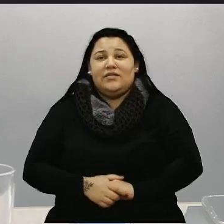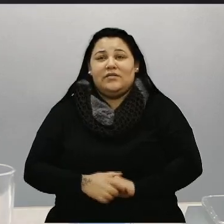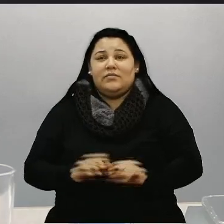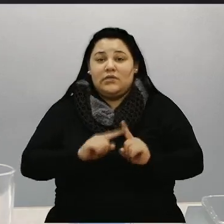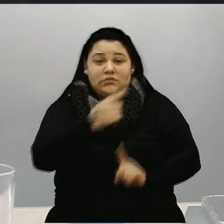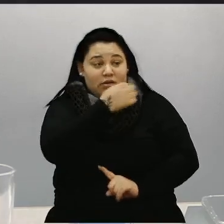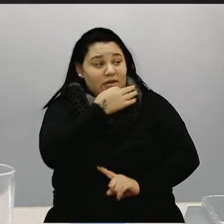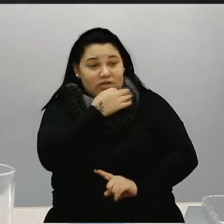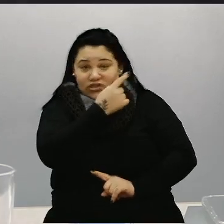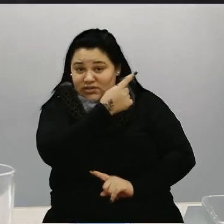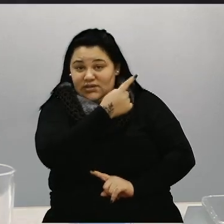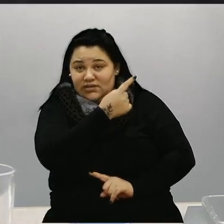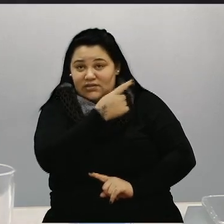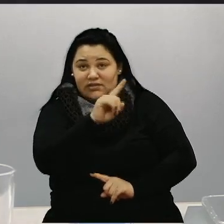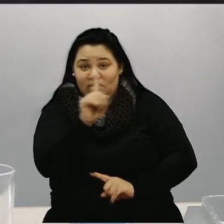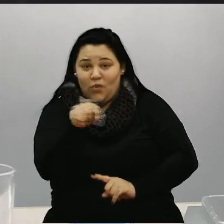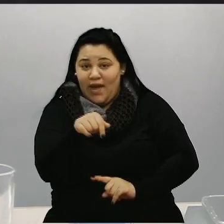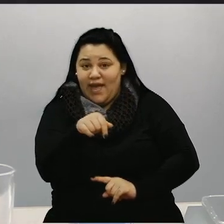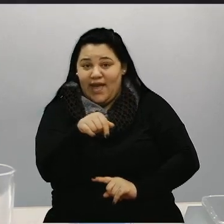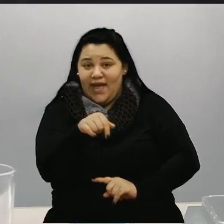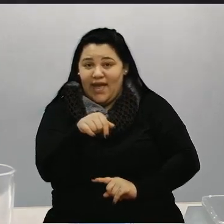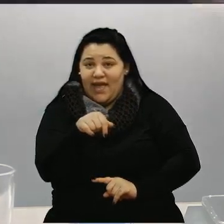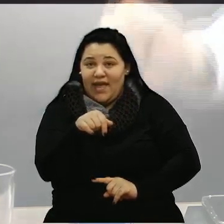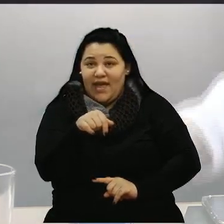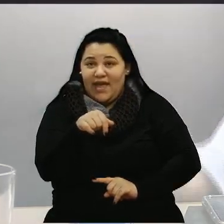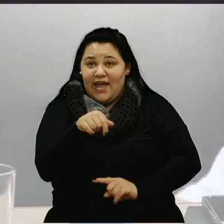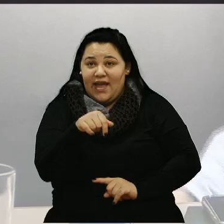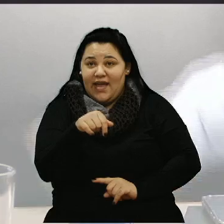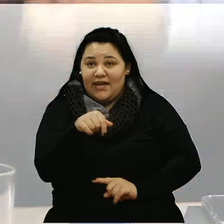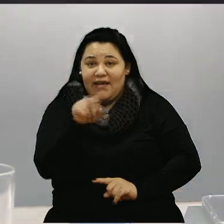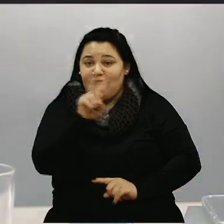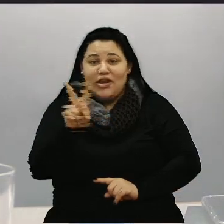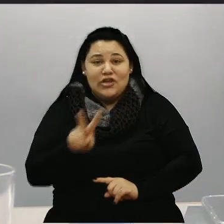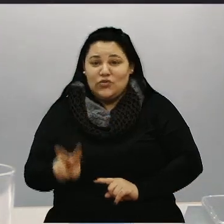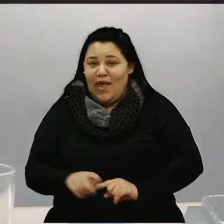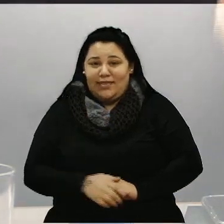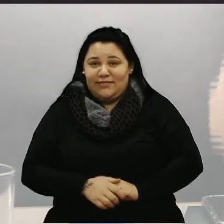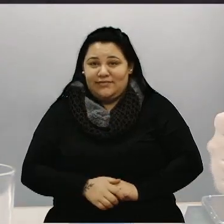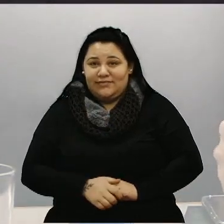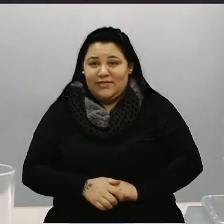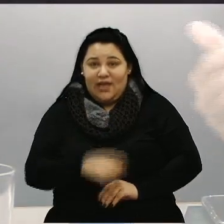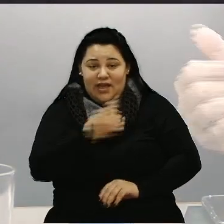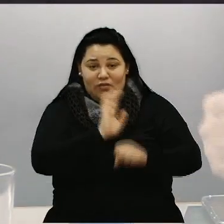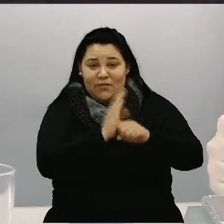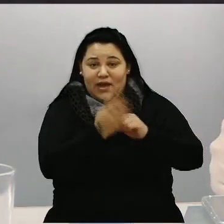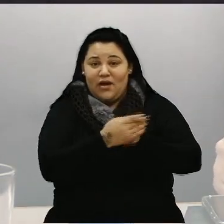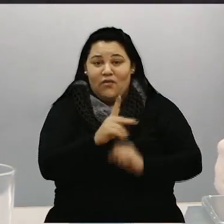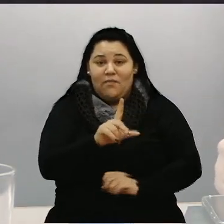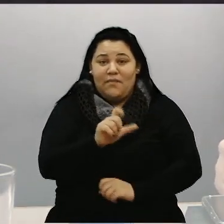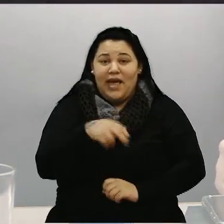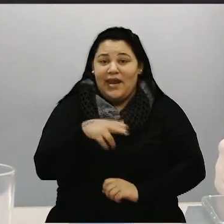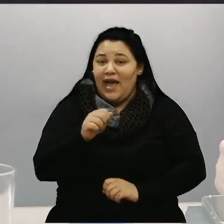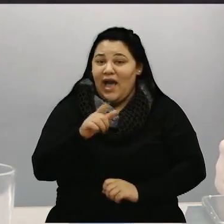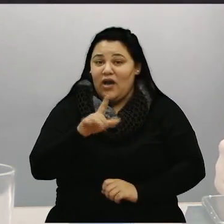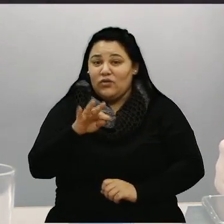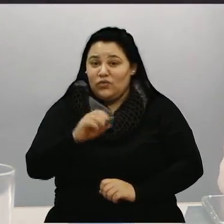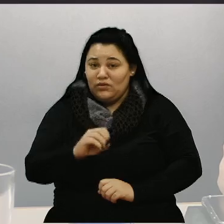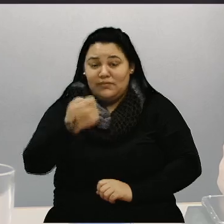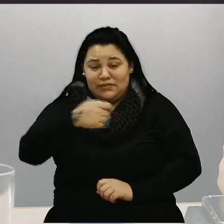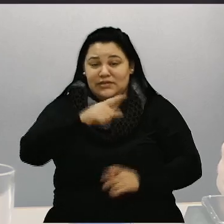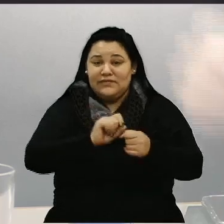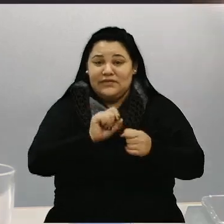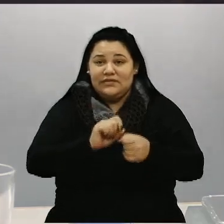Caxias, ó. Não é lá na capital da Venezuela, ali no Planalto. E alguma coisa precisa ser feita,